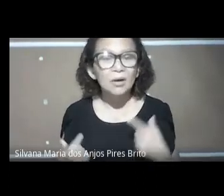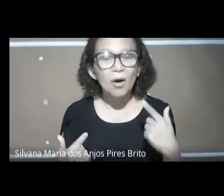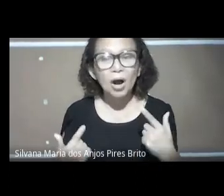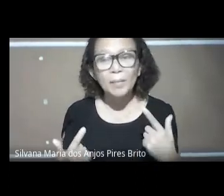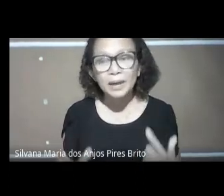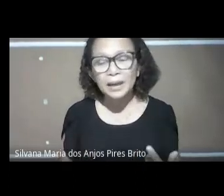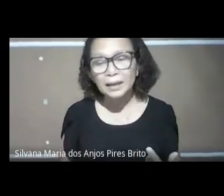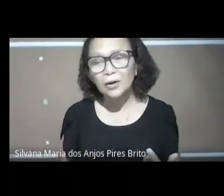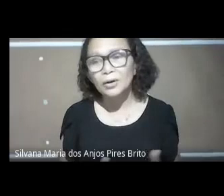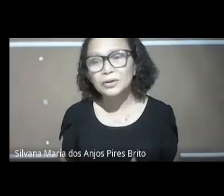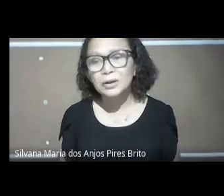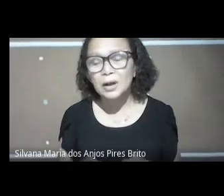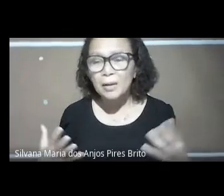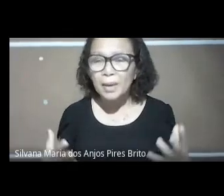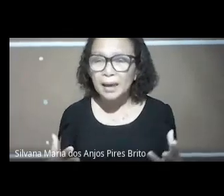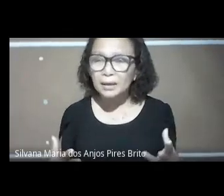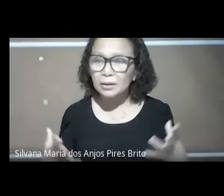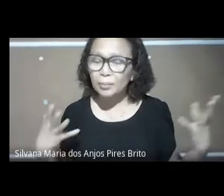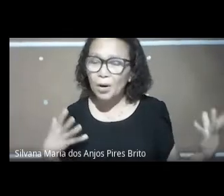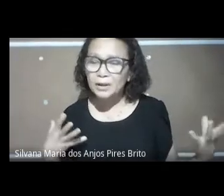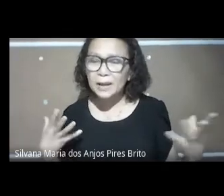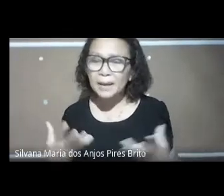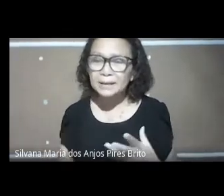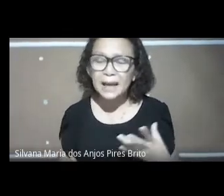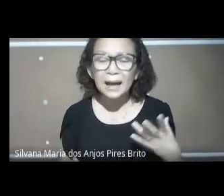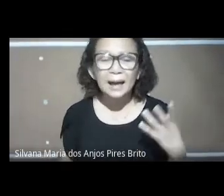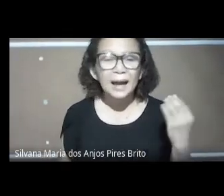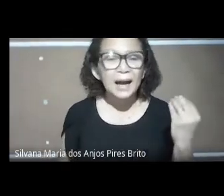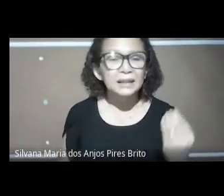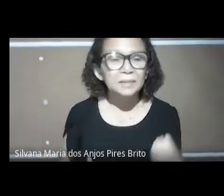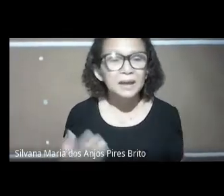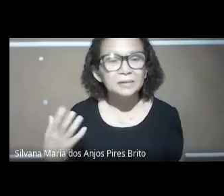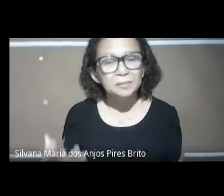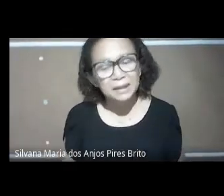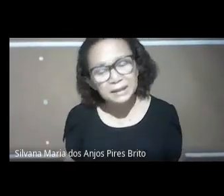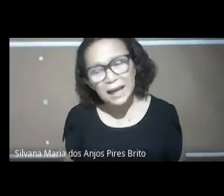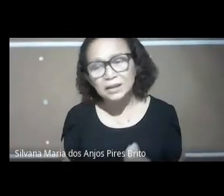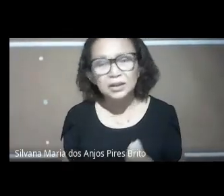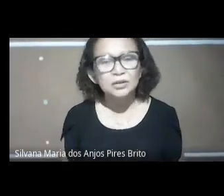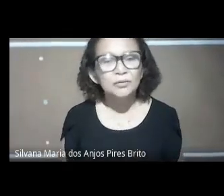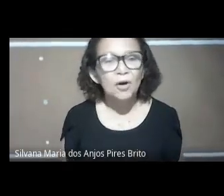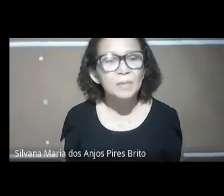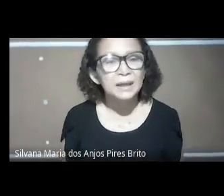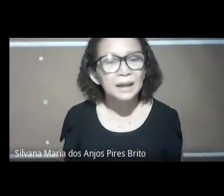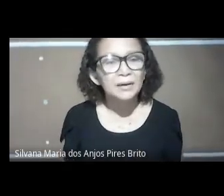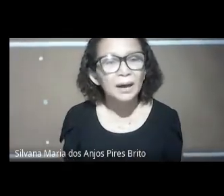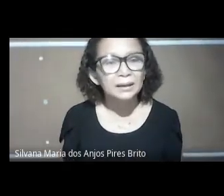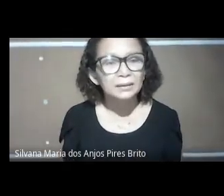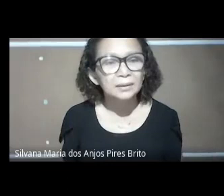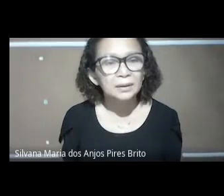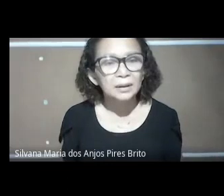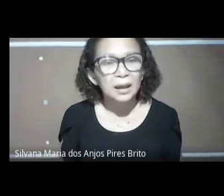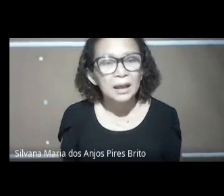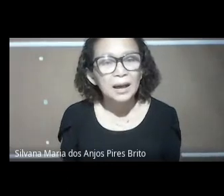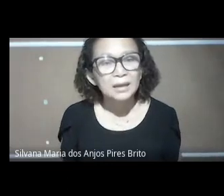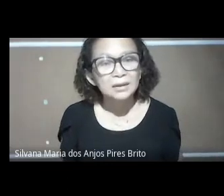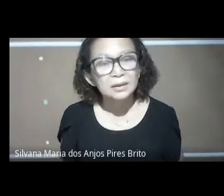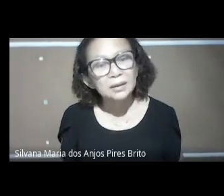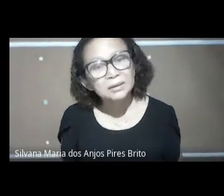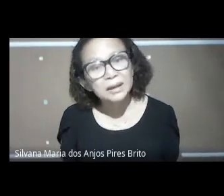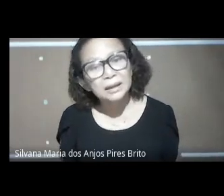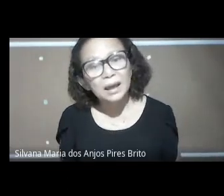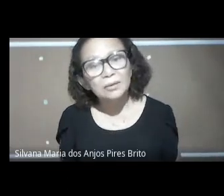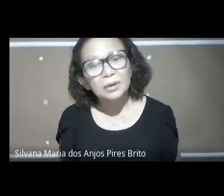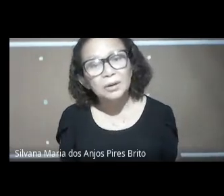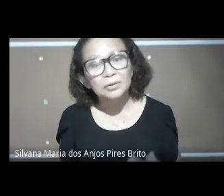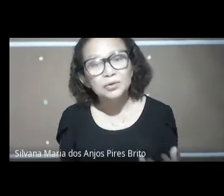recursos são obrigatórios para que eu possa passar as minhas mensagens de forma adequada. Caso